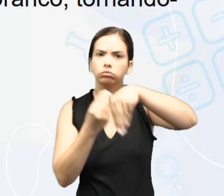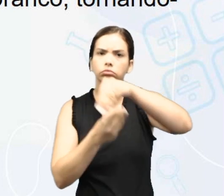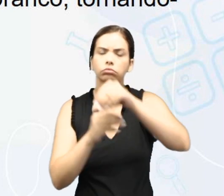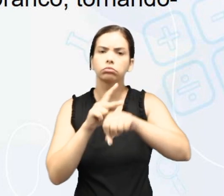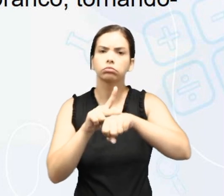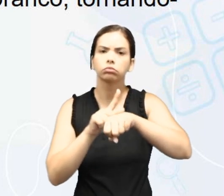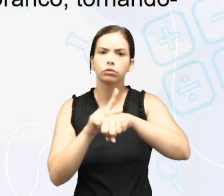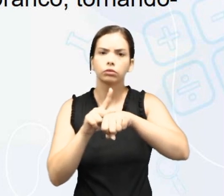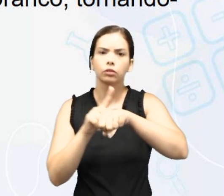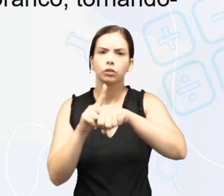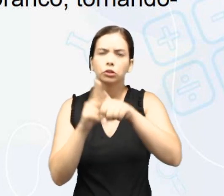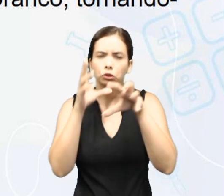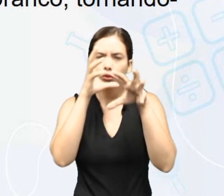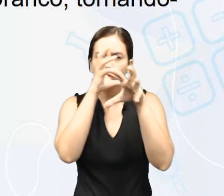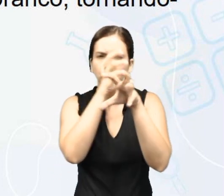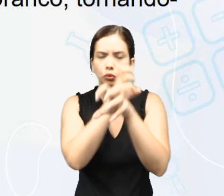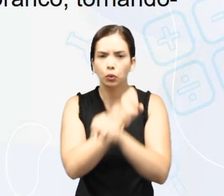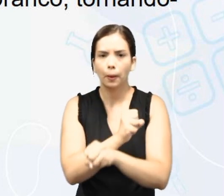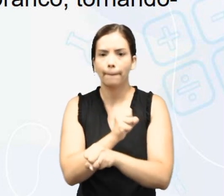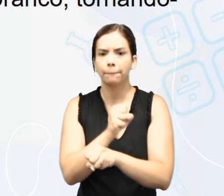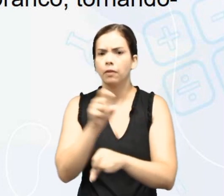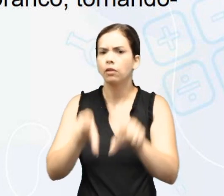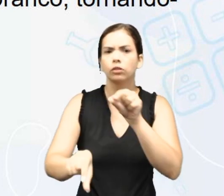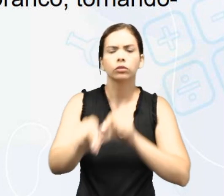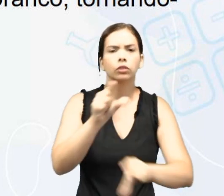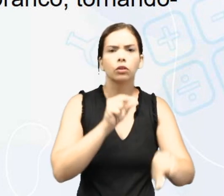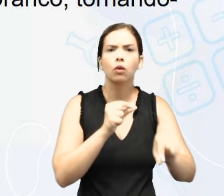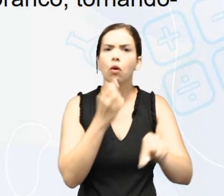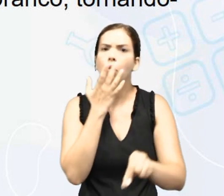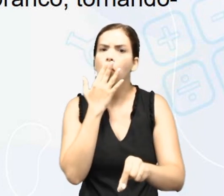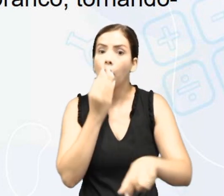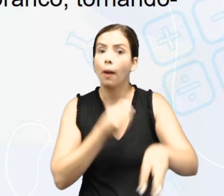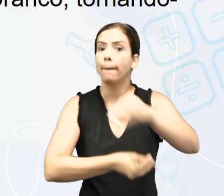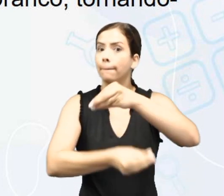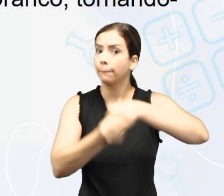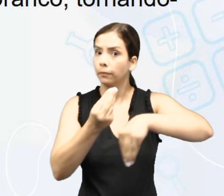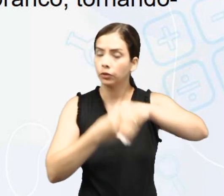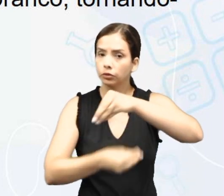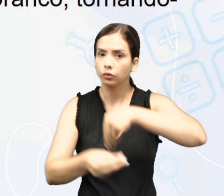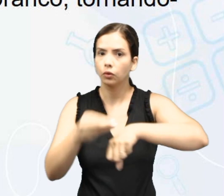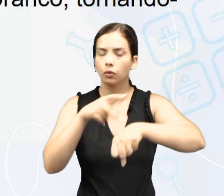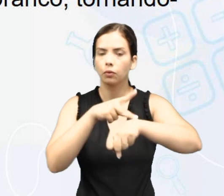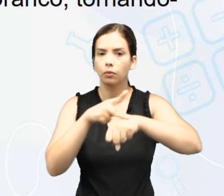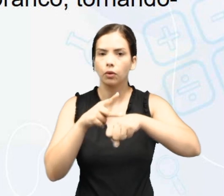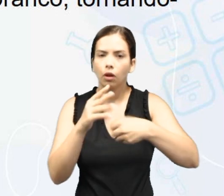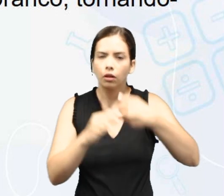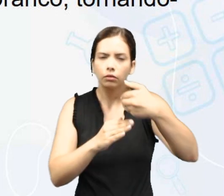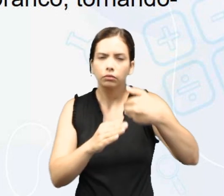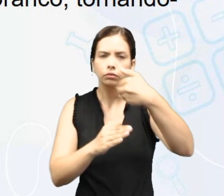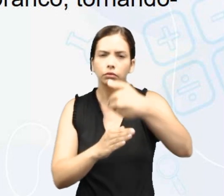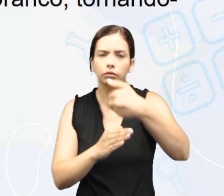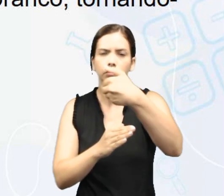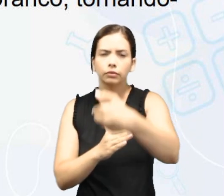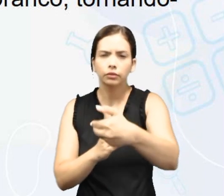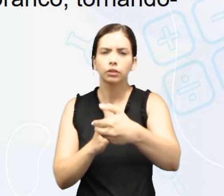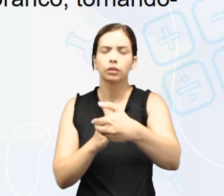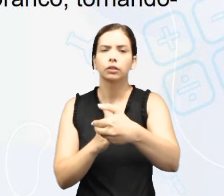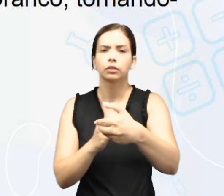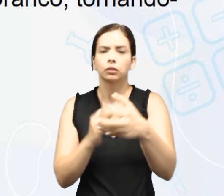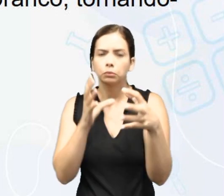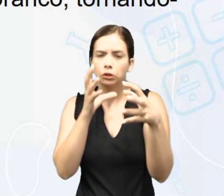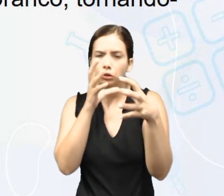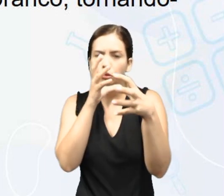cor mais escura. Então, se você pegar uma cor e for misturando com o preto, né, ela vai se tornando gradativamente